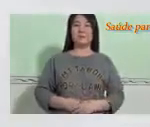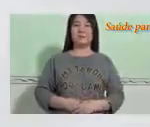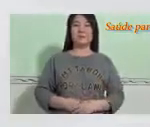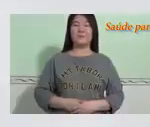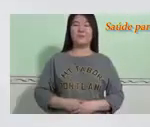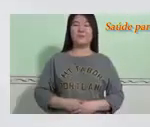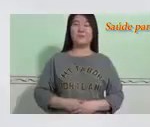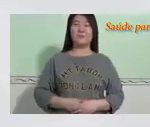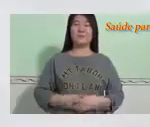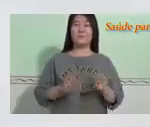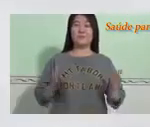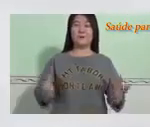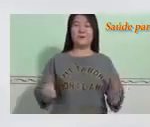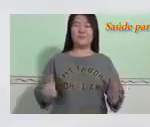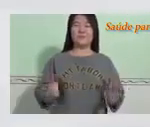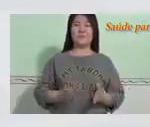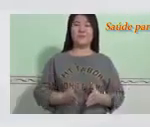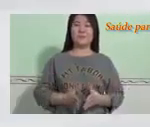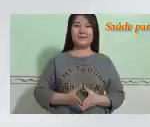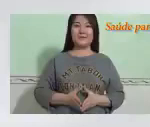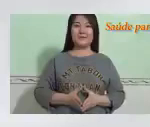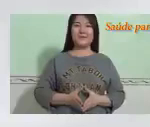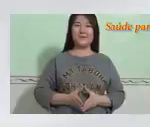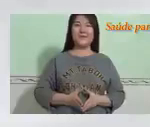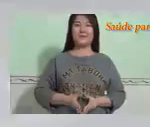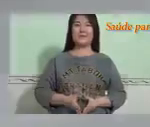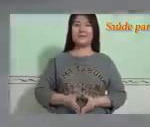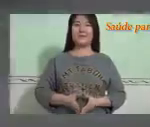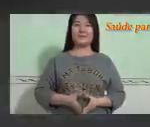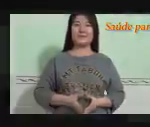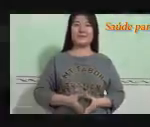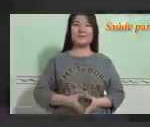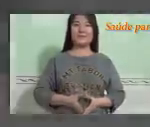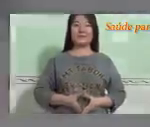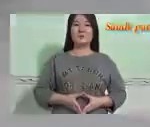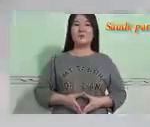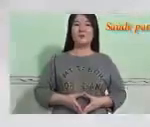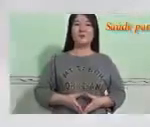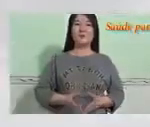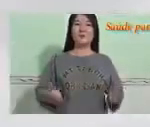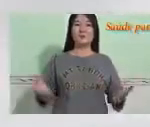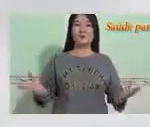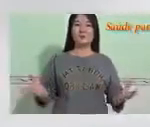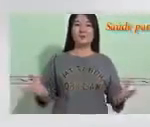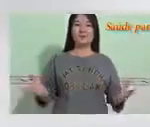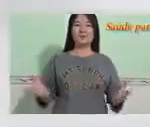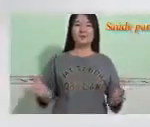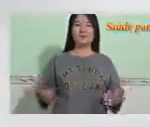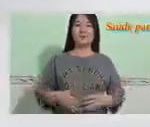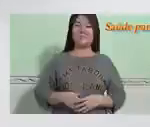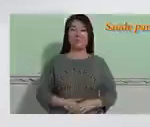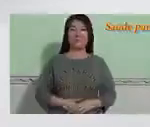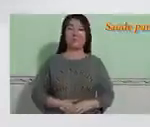Por isso, existem outros métodos como o implante ou o DIU, por exemplo, que podem ser usados nestes casos para